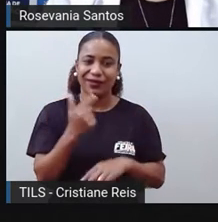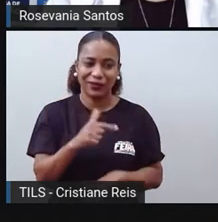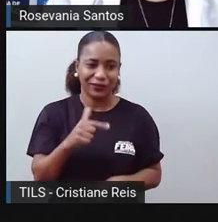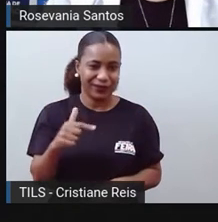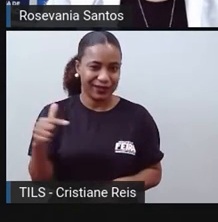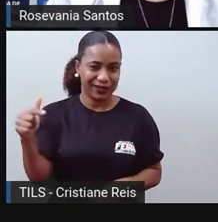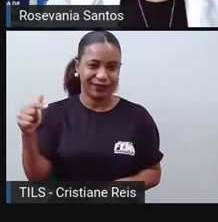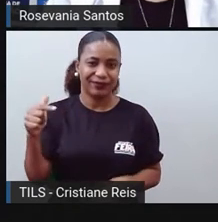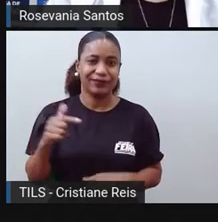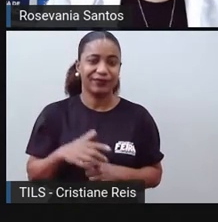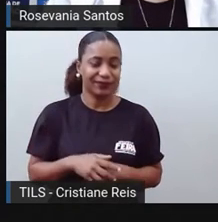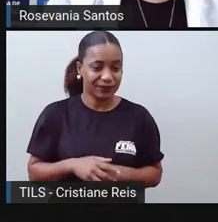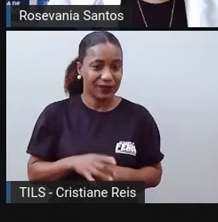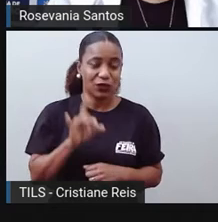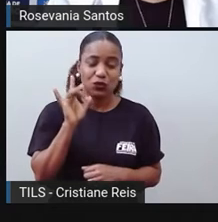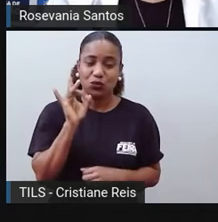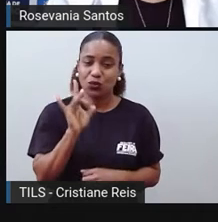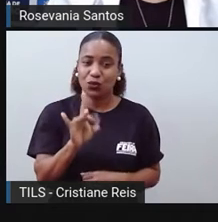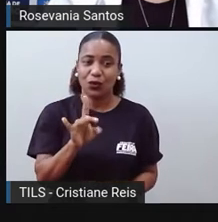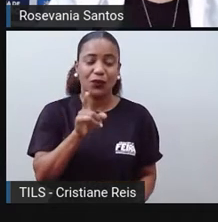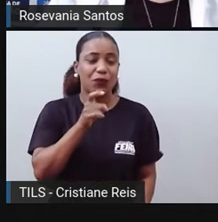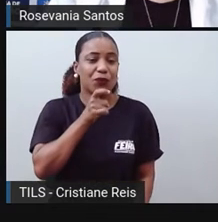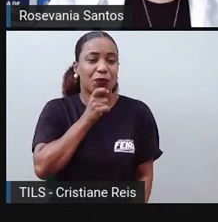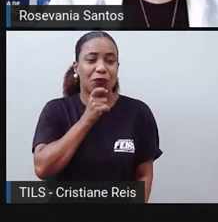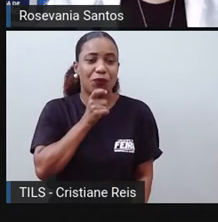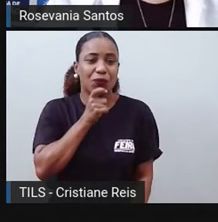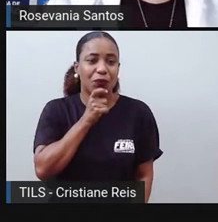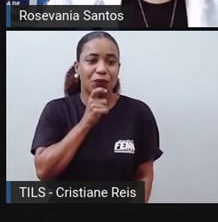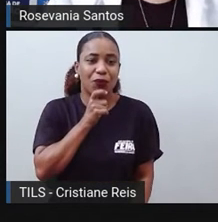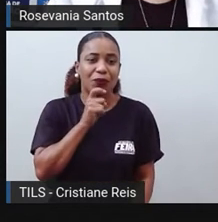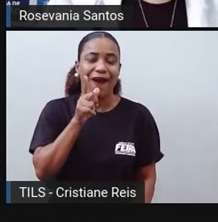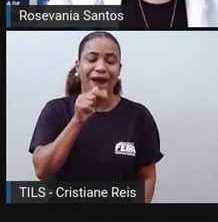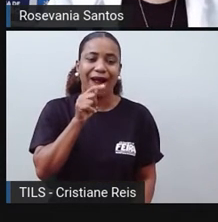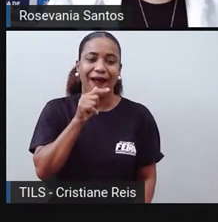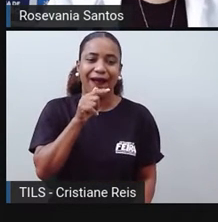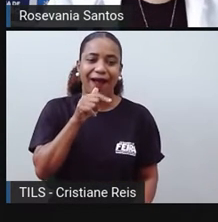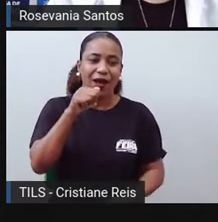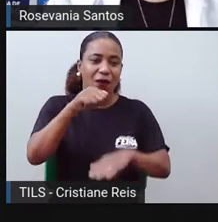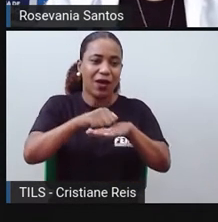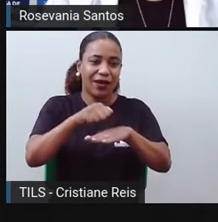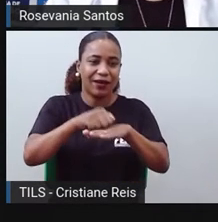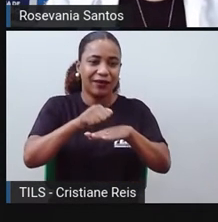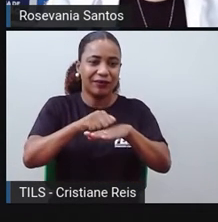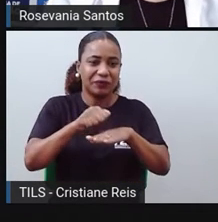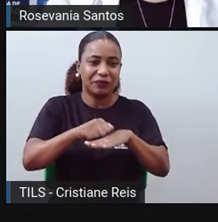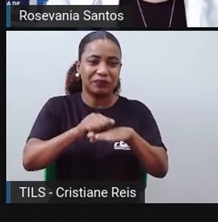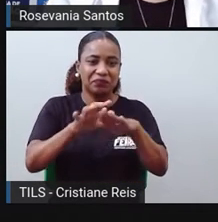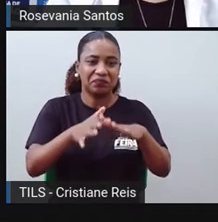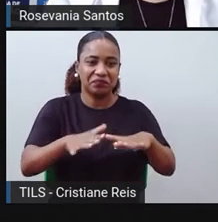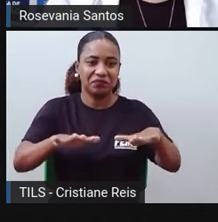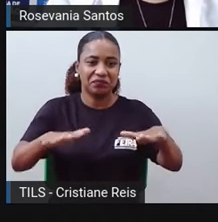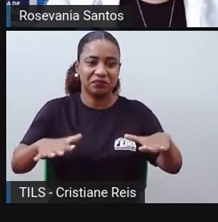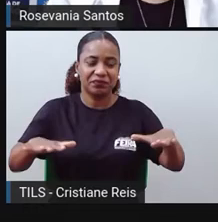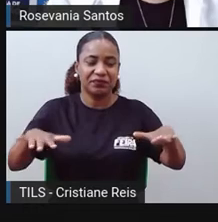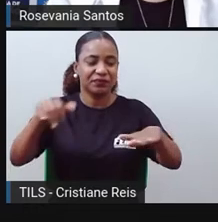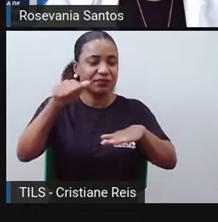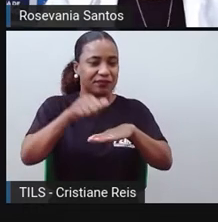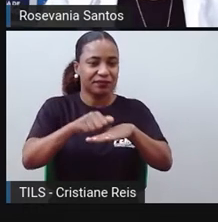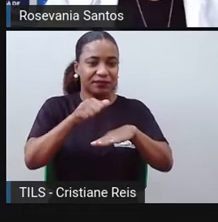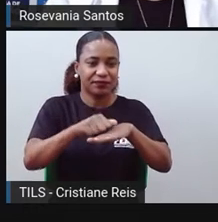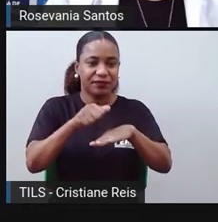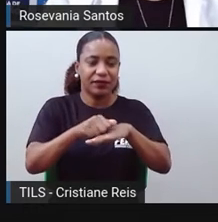eu vou perceber? Que aqui é só gelo, água congelada. As baixas temperaturas congelam o Oceano Glacial